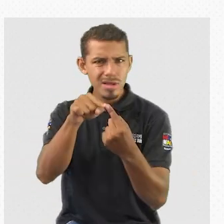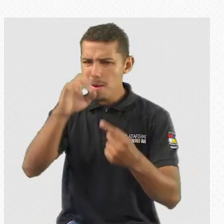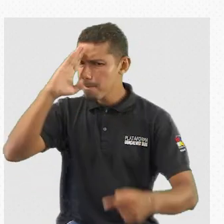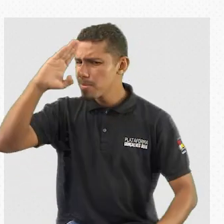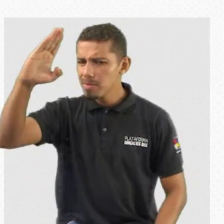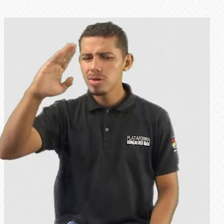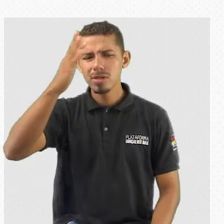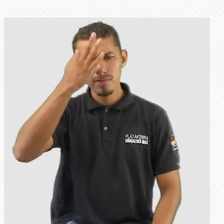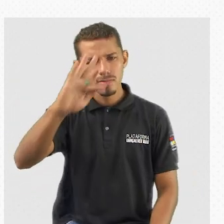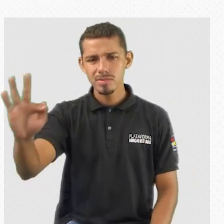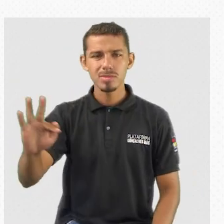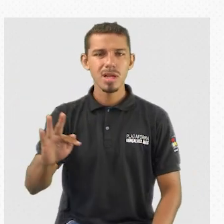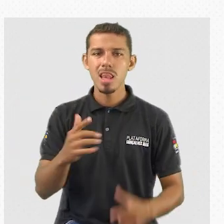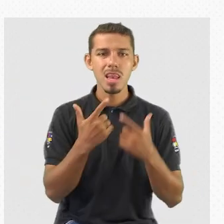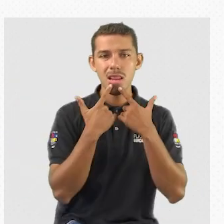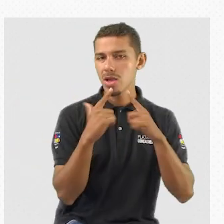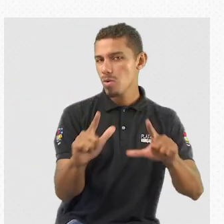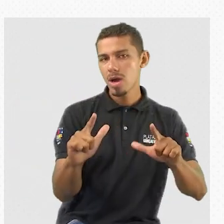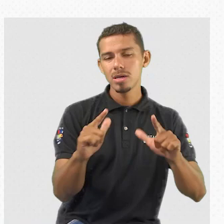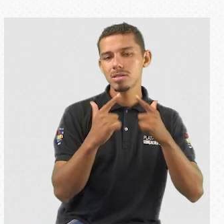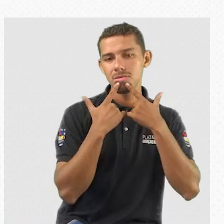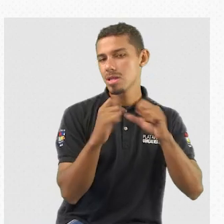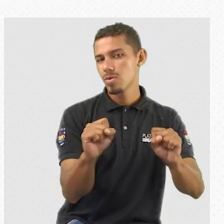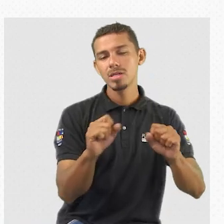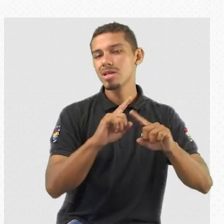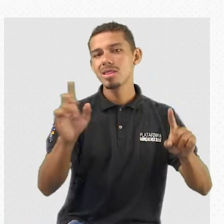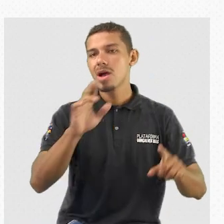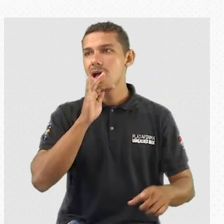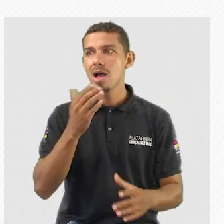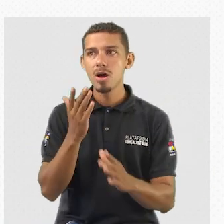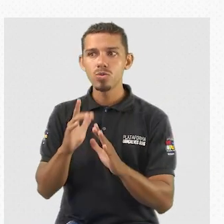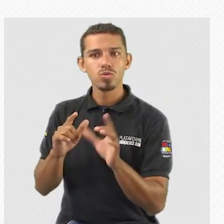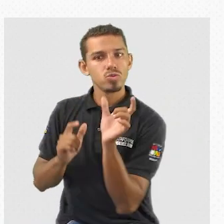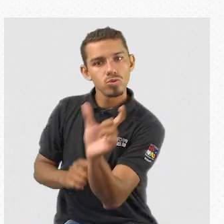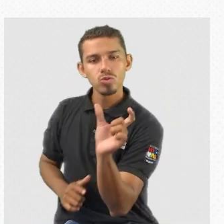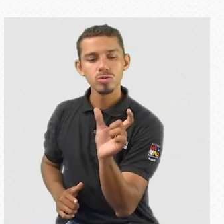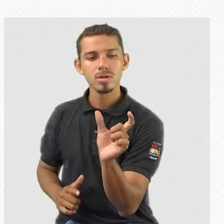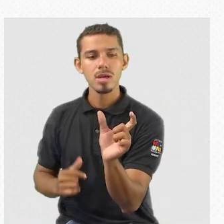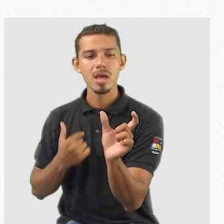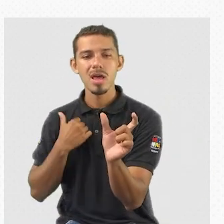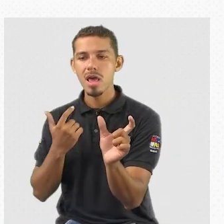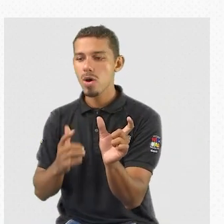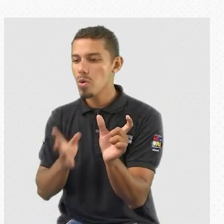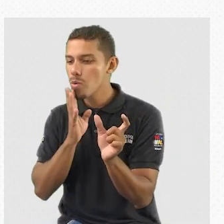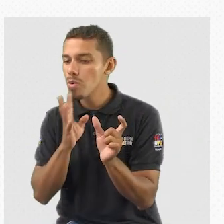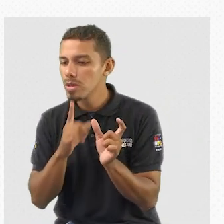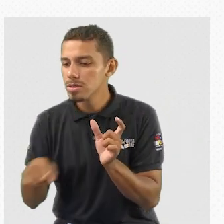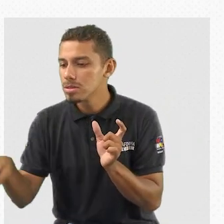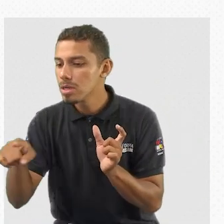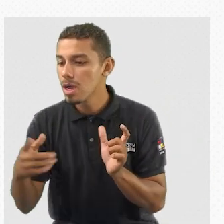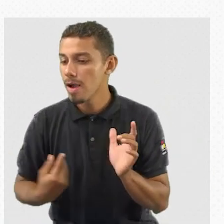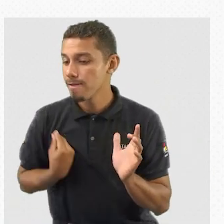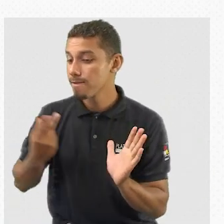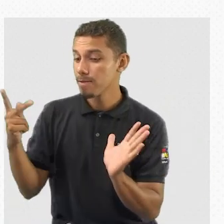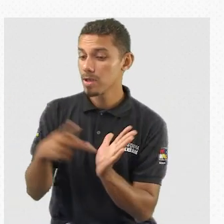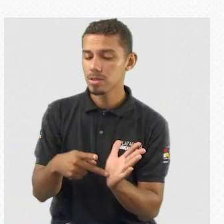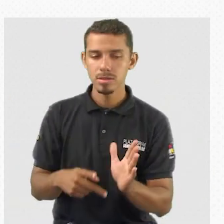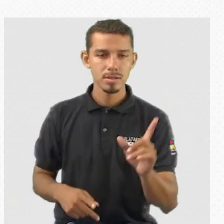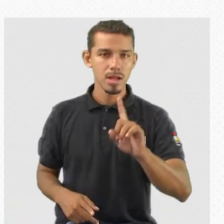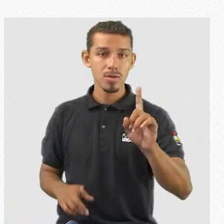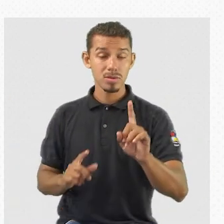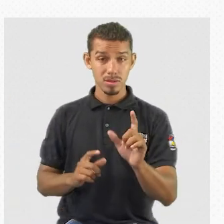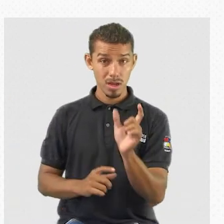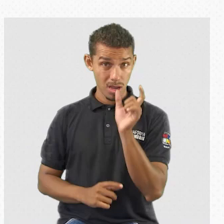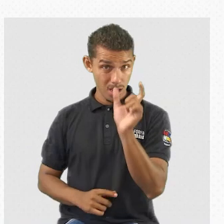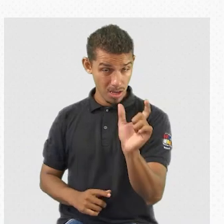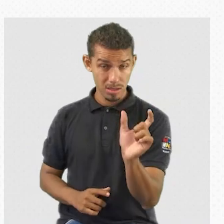da filosofia. A linguagem não é, aqui, mais um instrumento para eu conhecer a realidade. Na